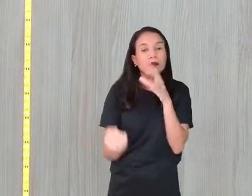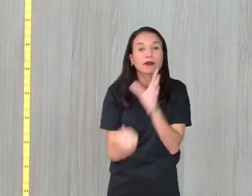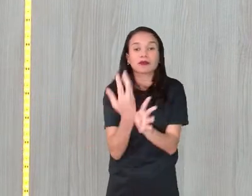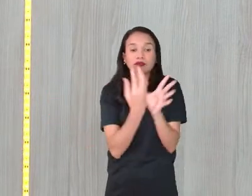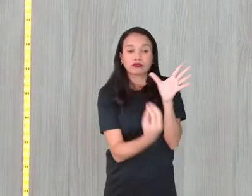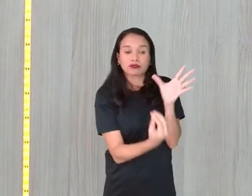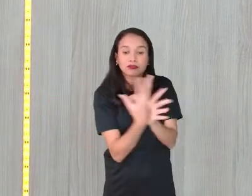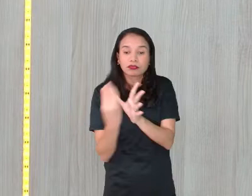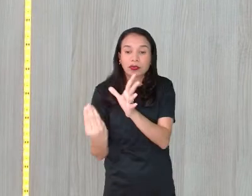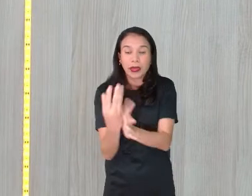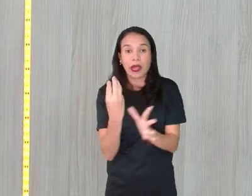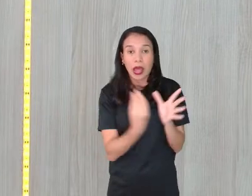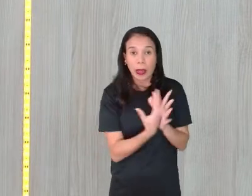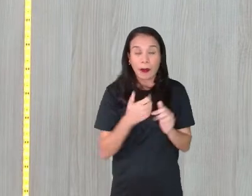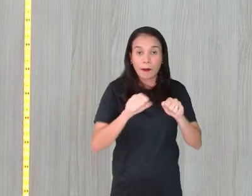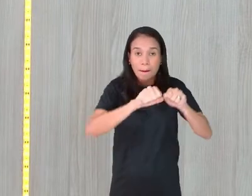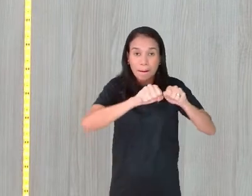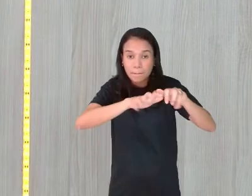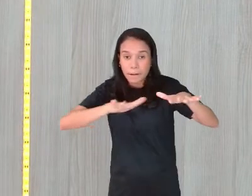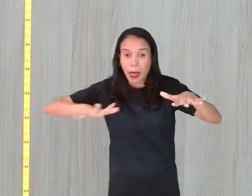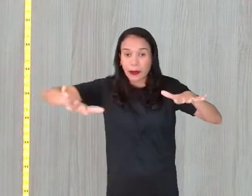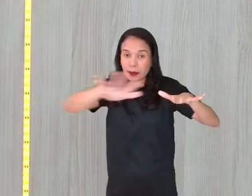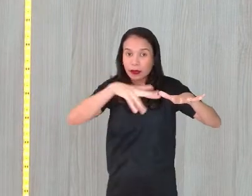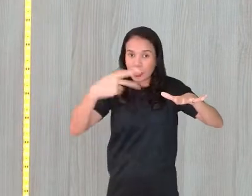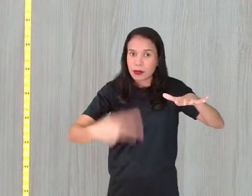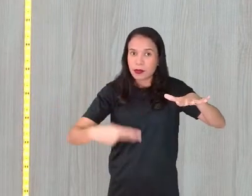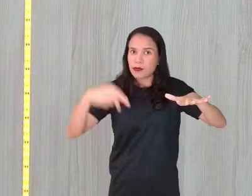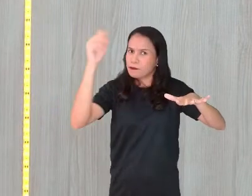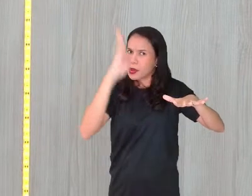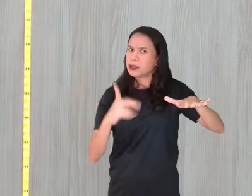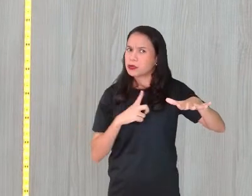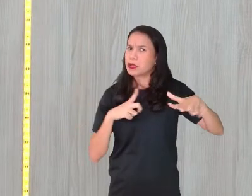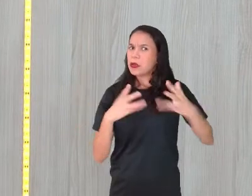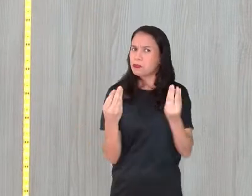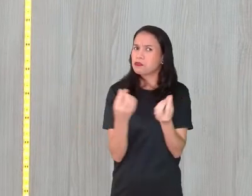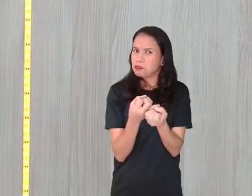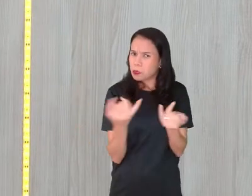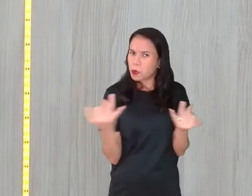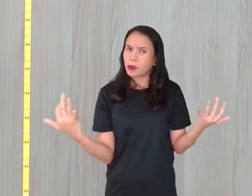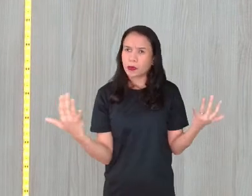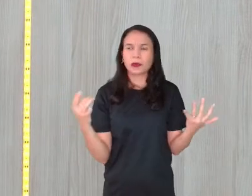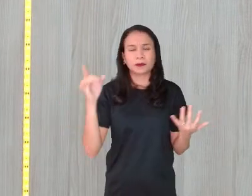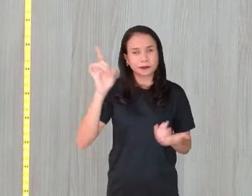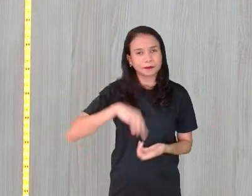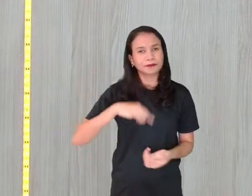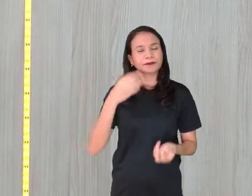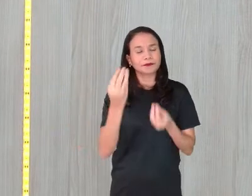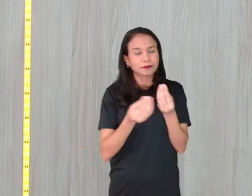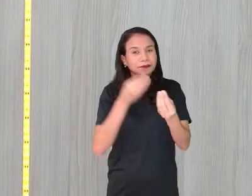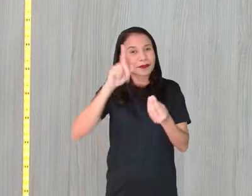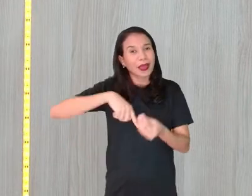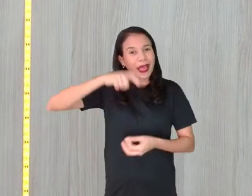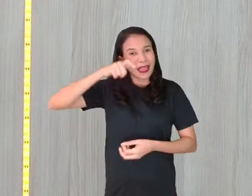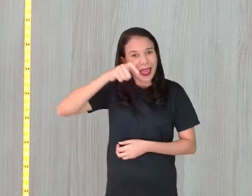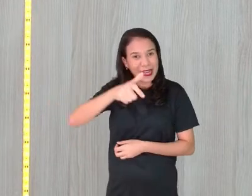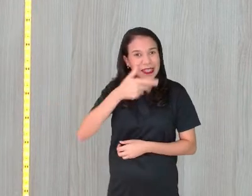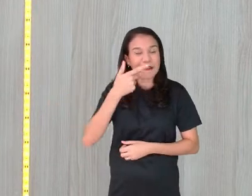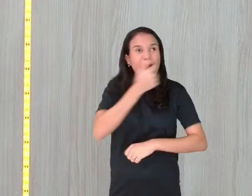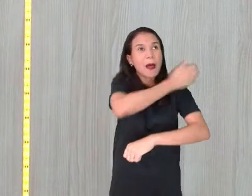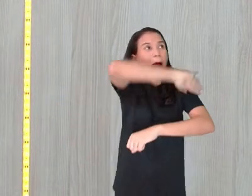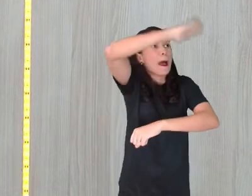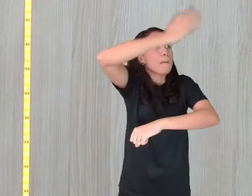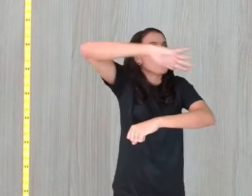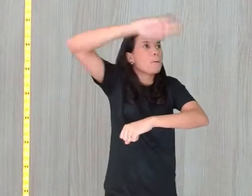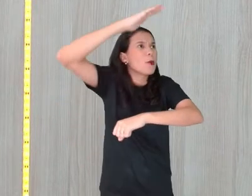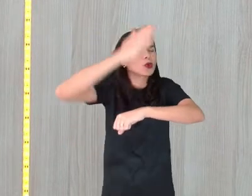formações das planícies. Por exemplo, o Brasil tem muita planície, né, Armando? Tem uma questão interessante que é a montanhas. O